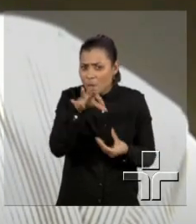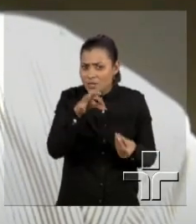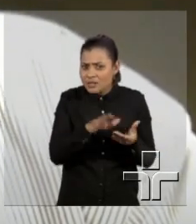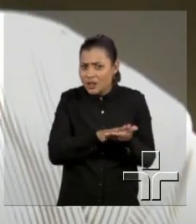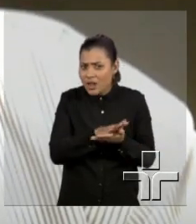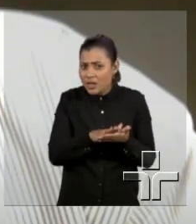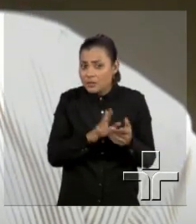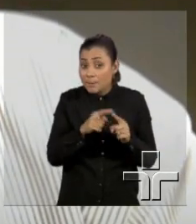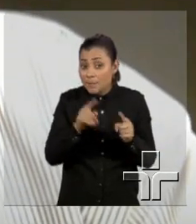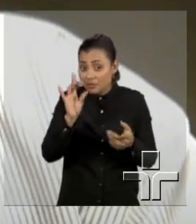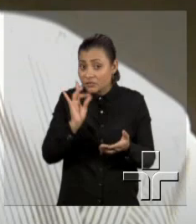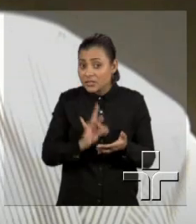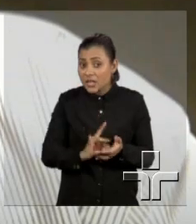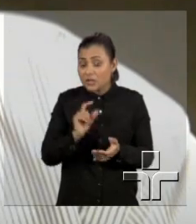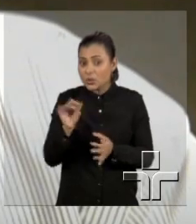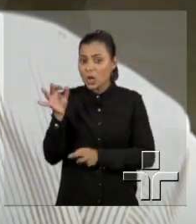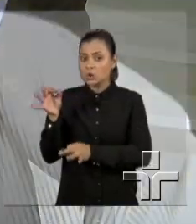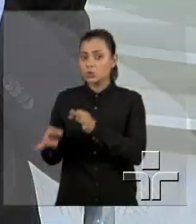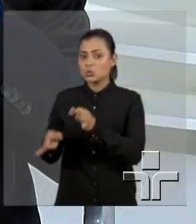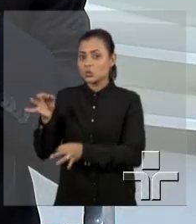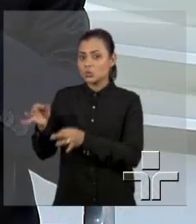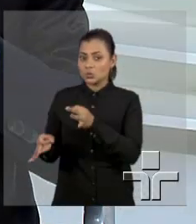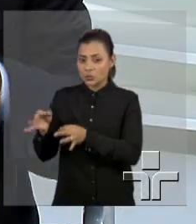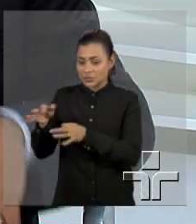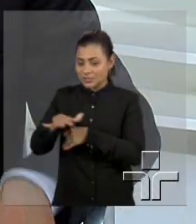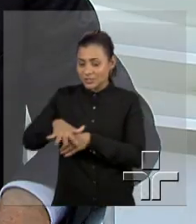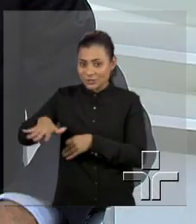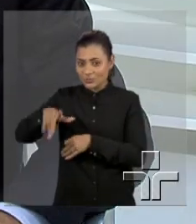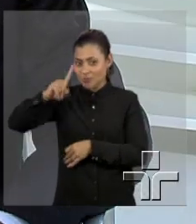uma juriscracia?